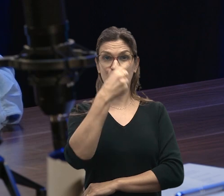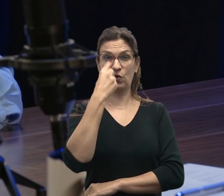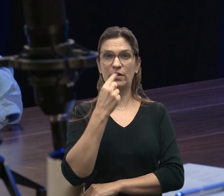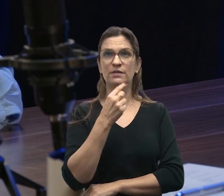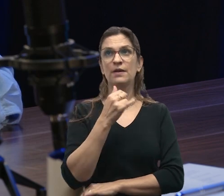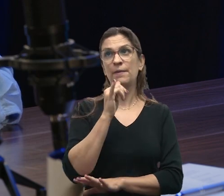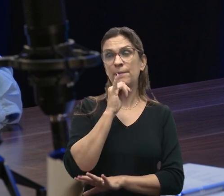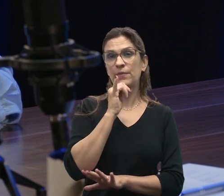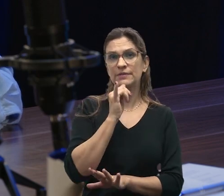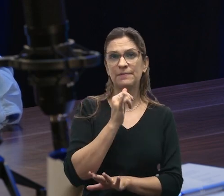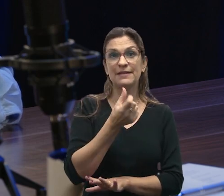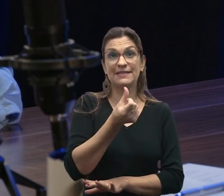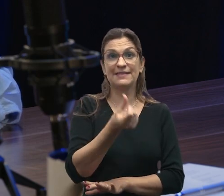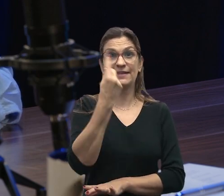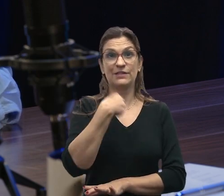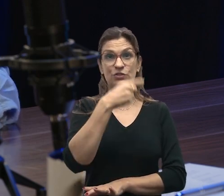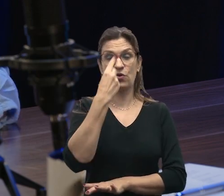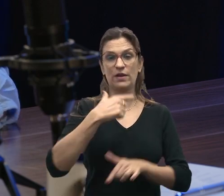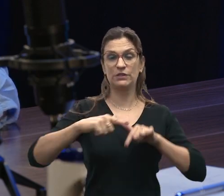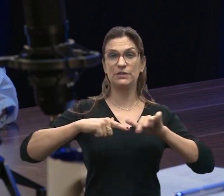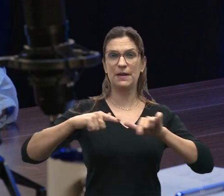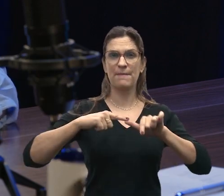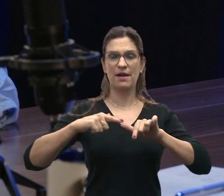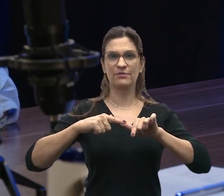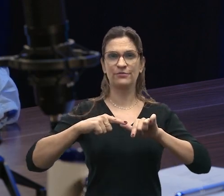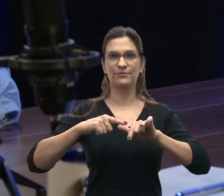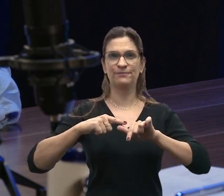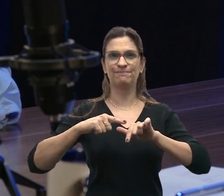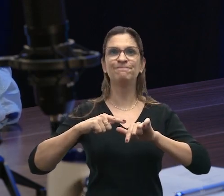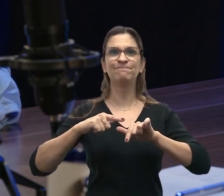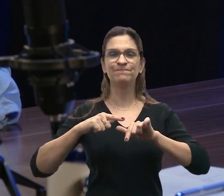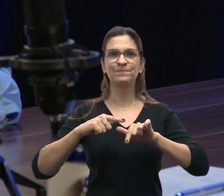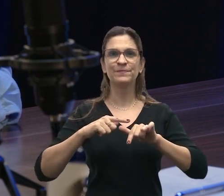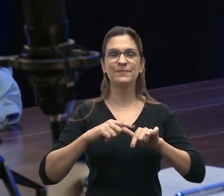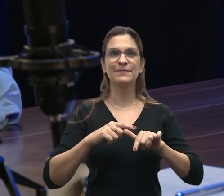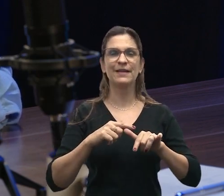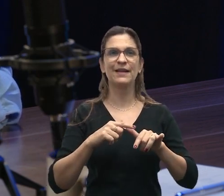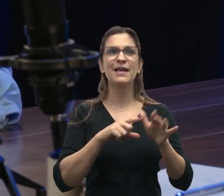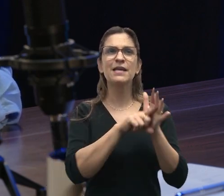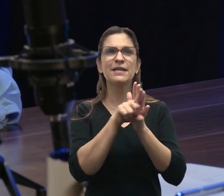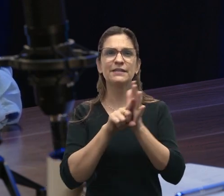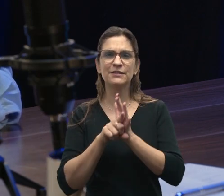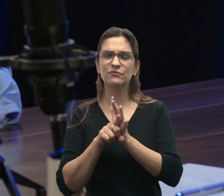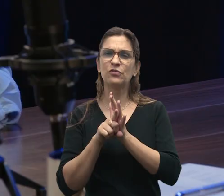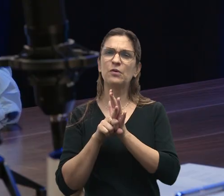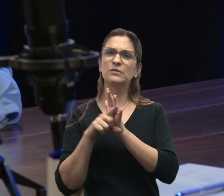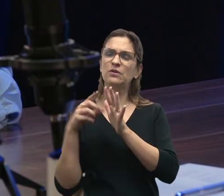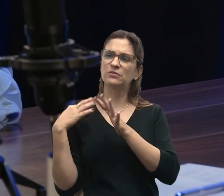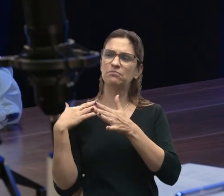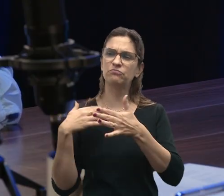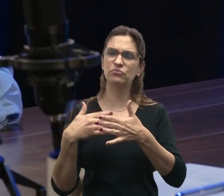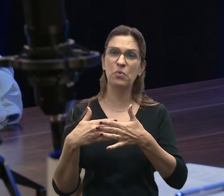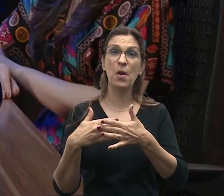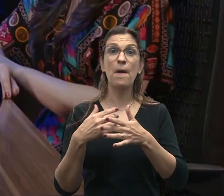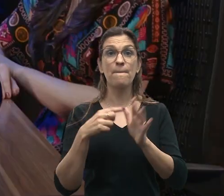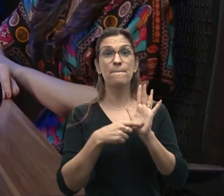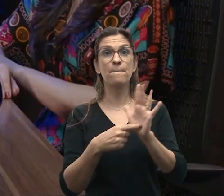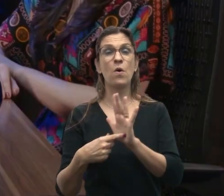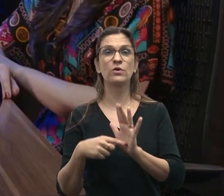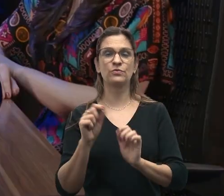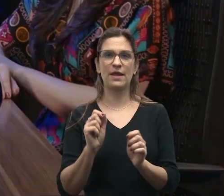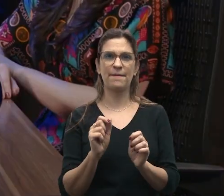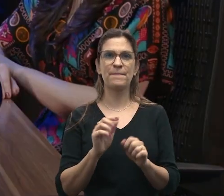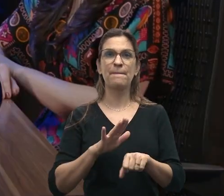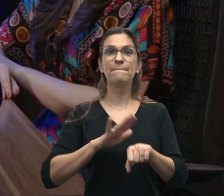ter 6 horas direto. Todos os organismos dizem, que pesquisam isso, diz que é mais eficiente do